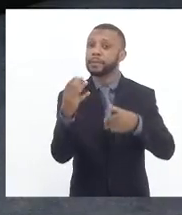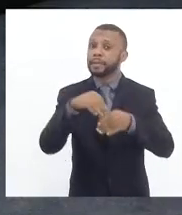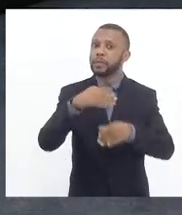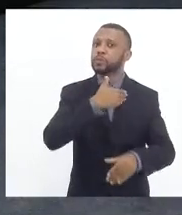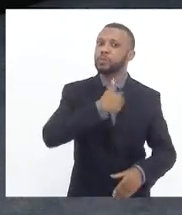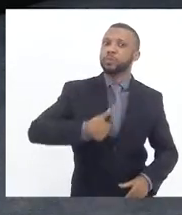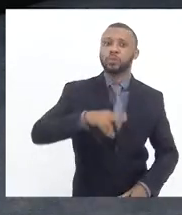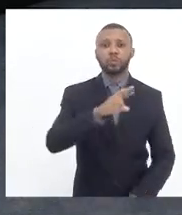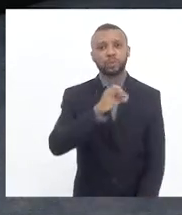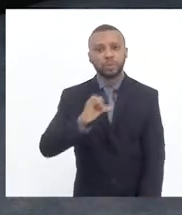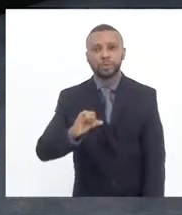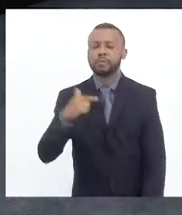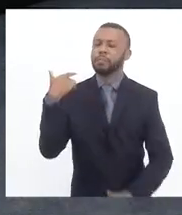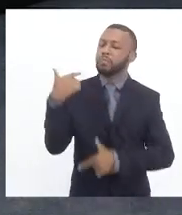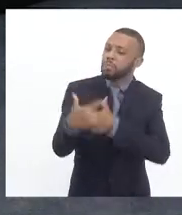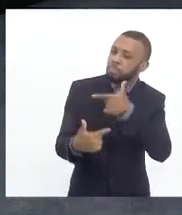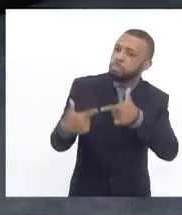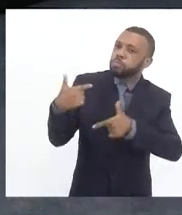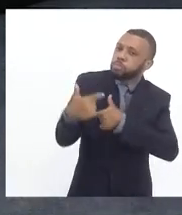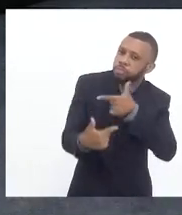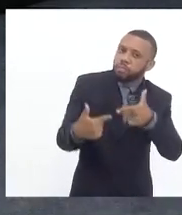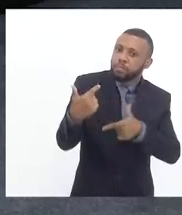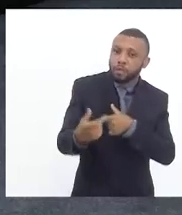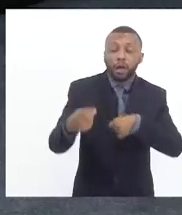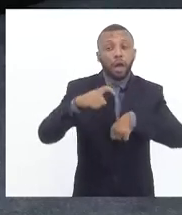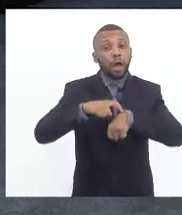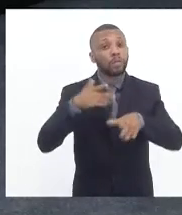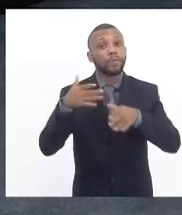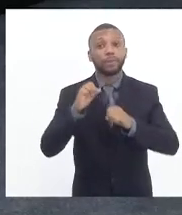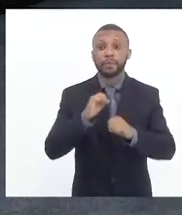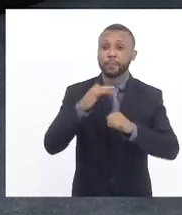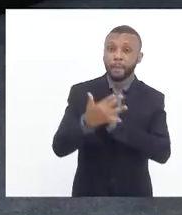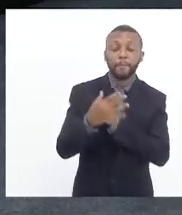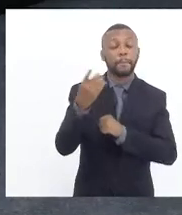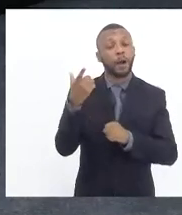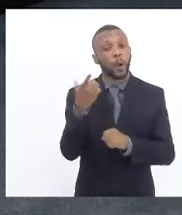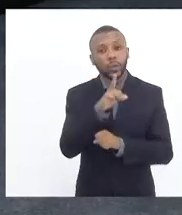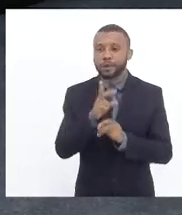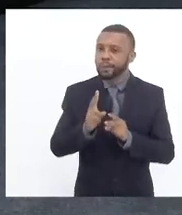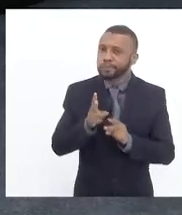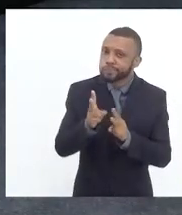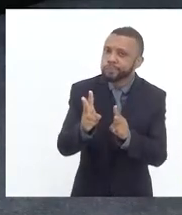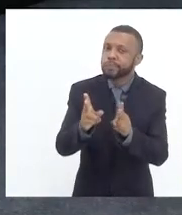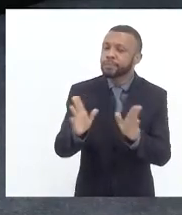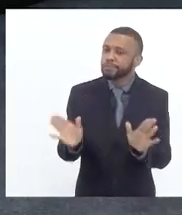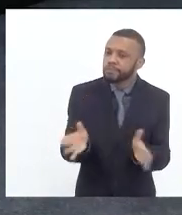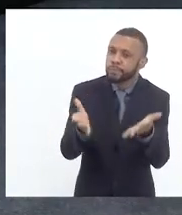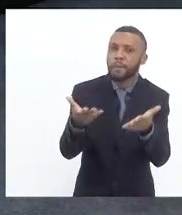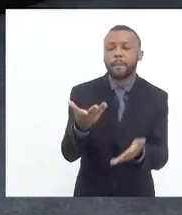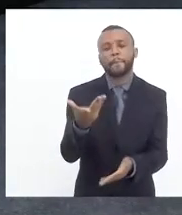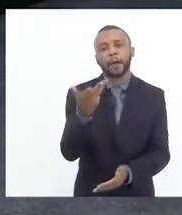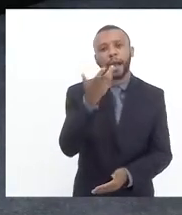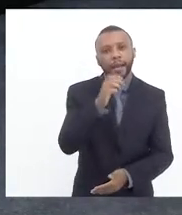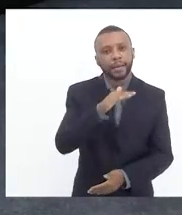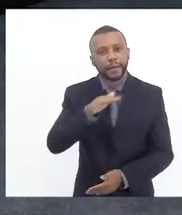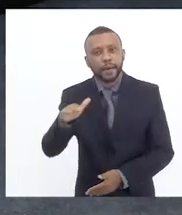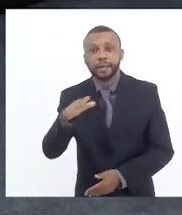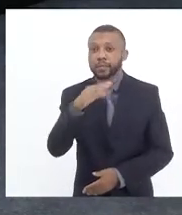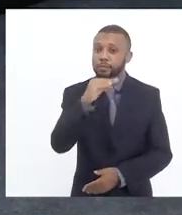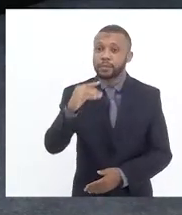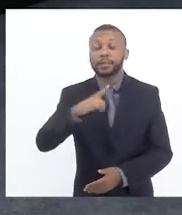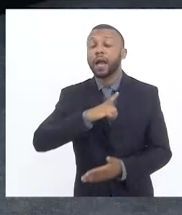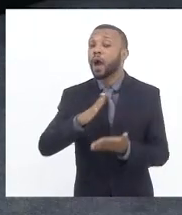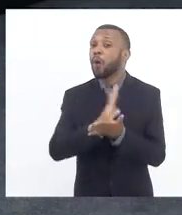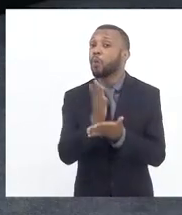ralando aberta durante a pandemia para manter o estado em pé e as e as Crianças adolescentes com alguma atividade